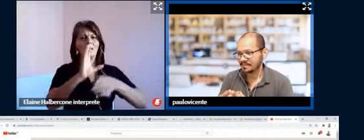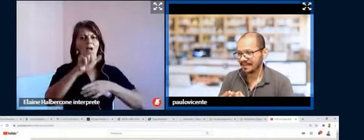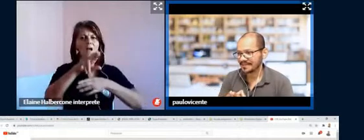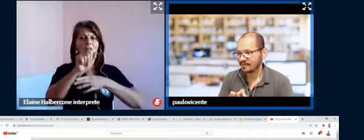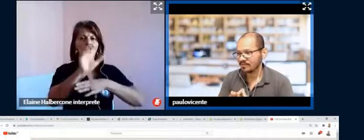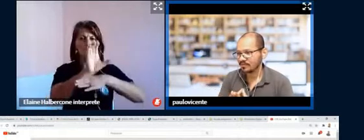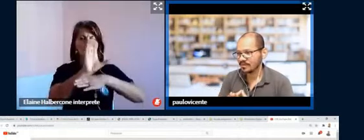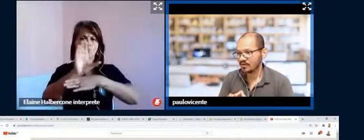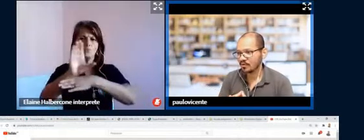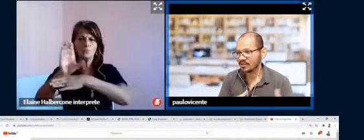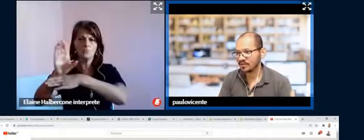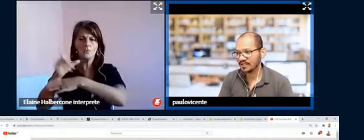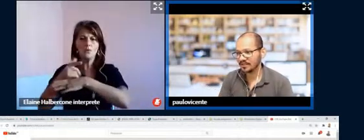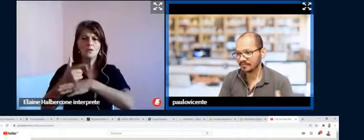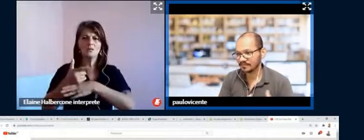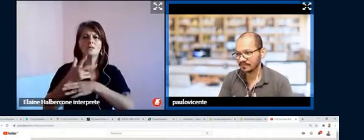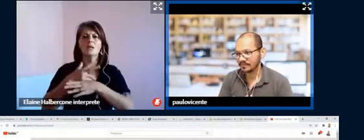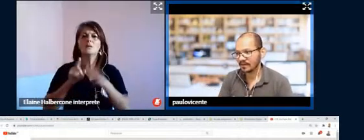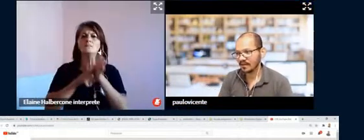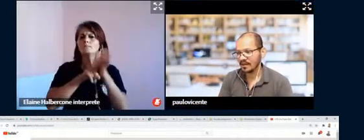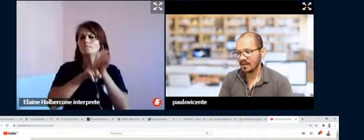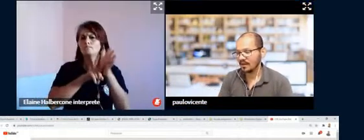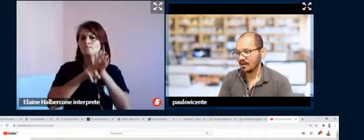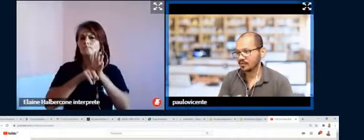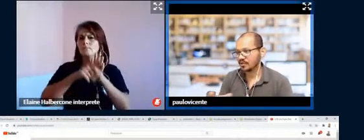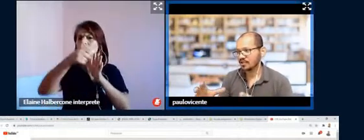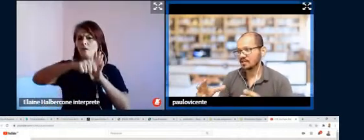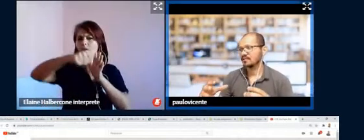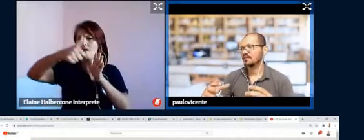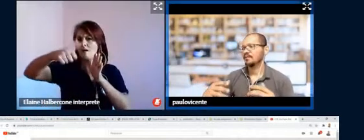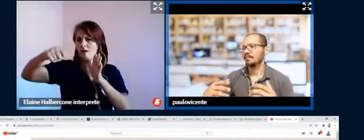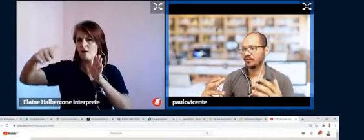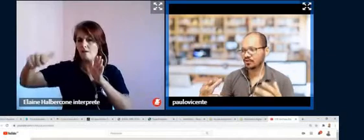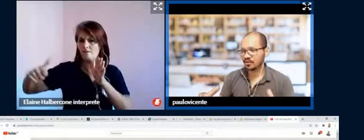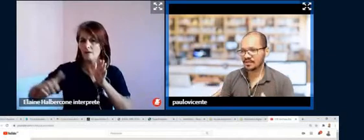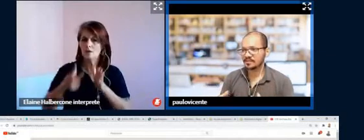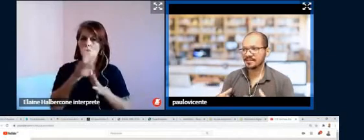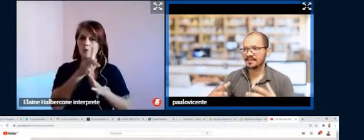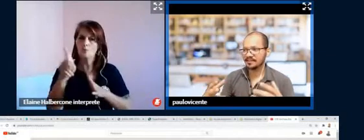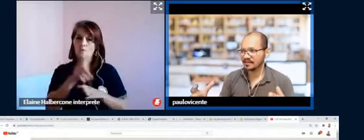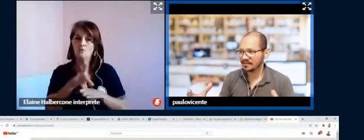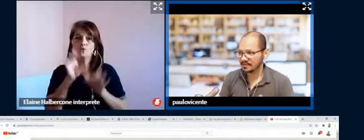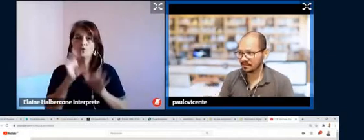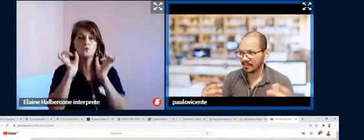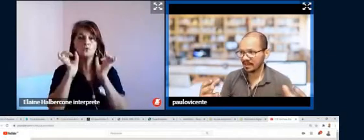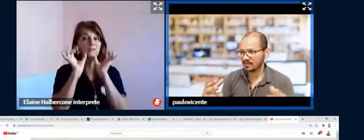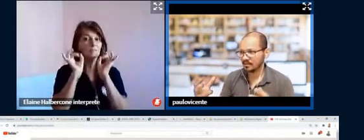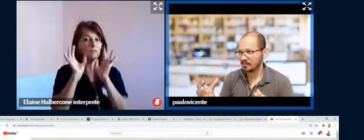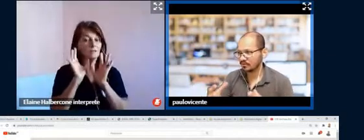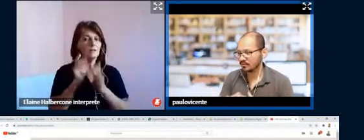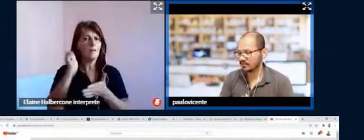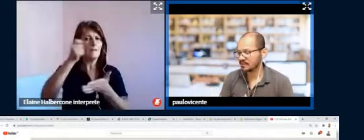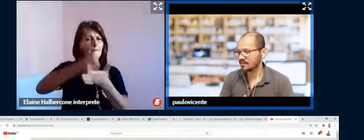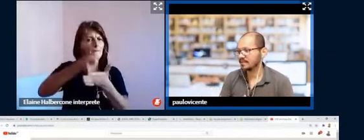eles passaram por uma curadoria. Ou seja, professores especialistas, pagos aí